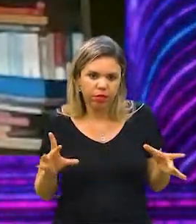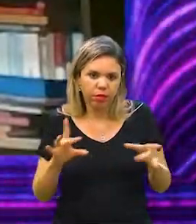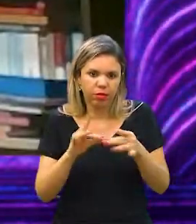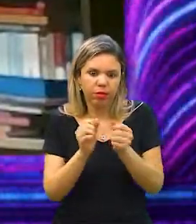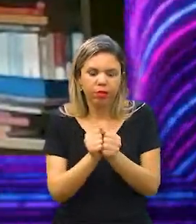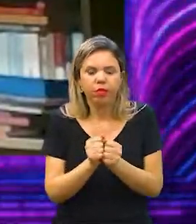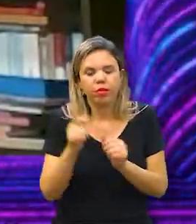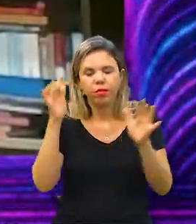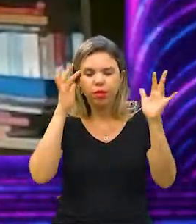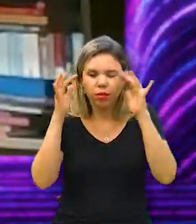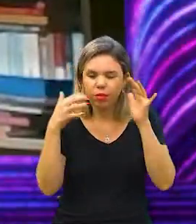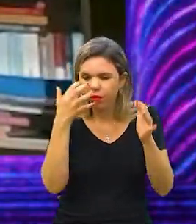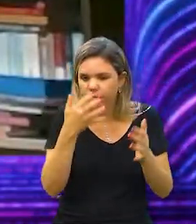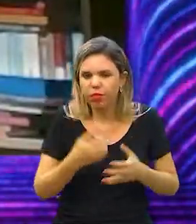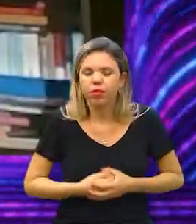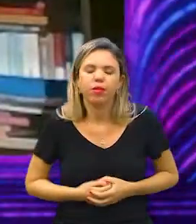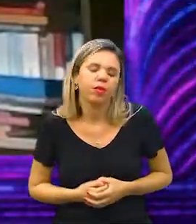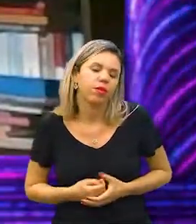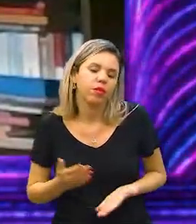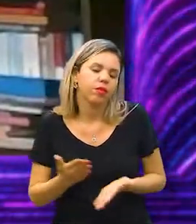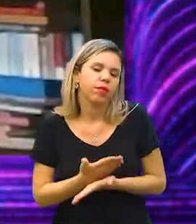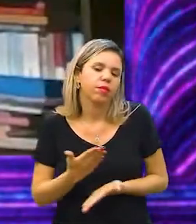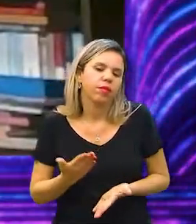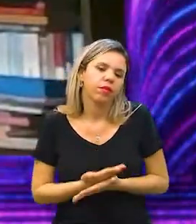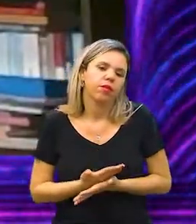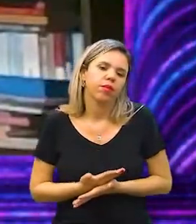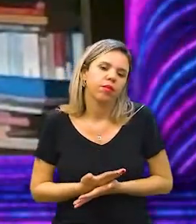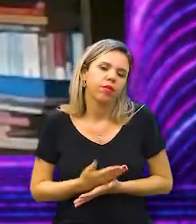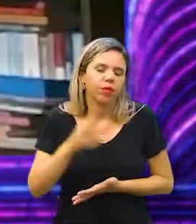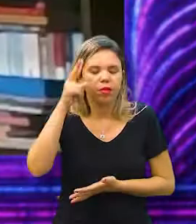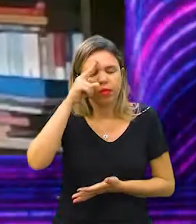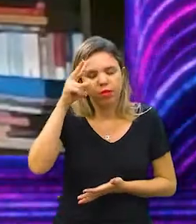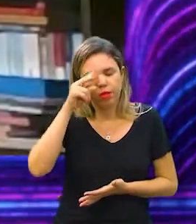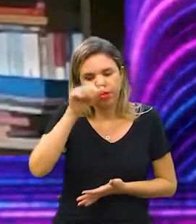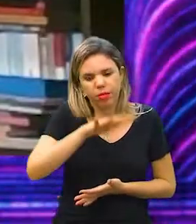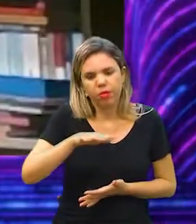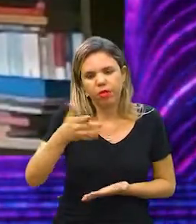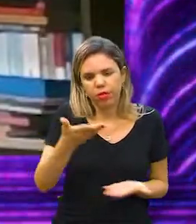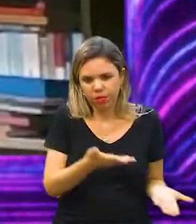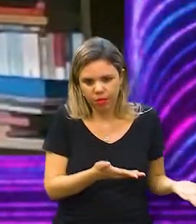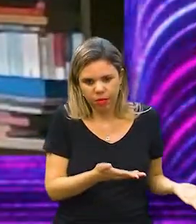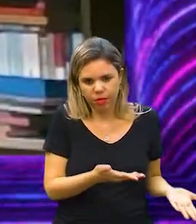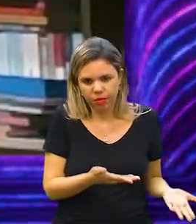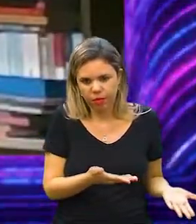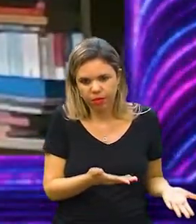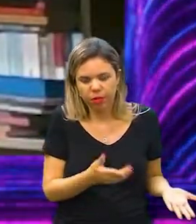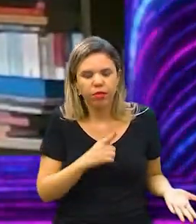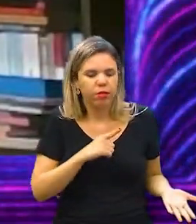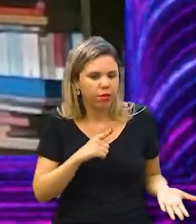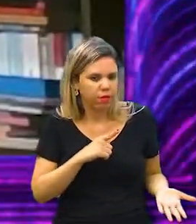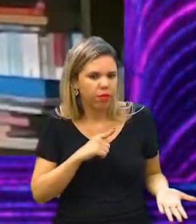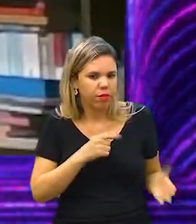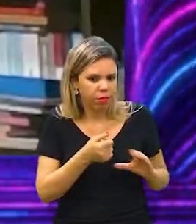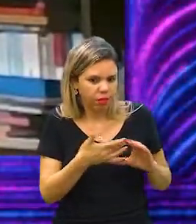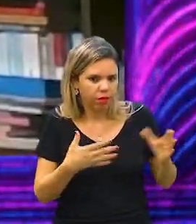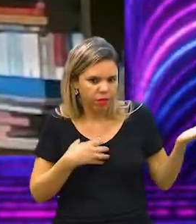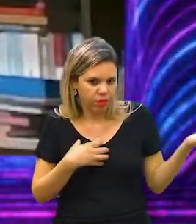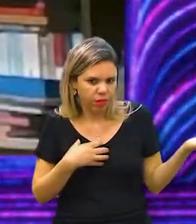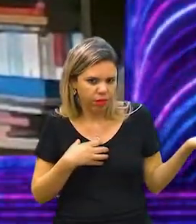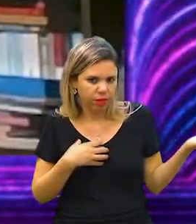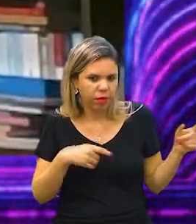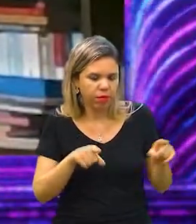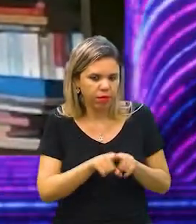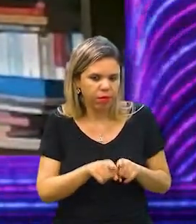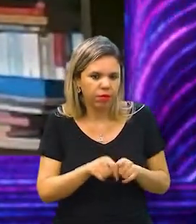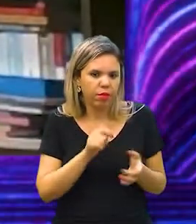só, fantasia e romance. Então, meu livro, as minhas histórias em geral são assim. E eu tenho essa característica